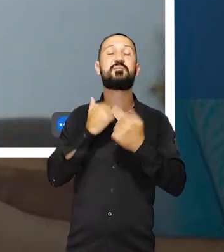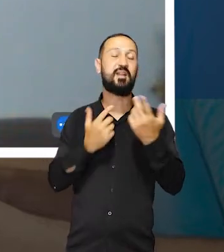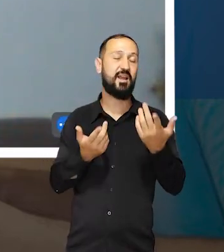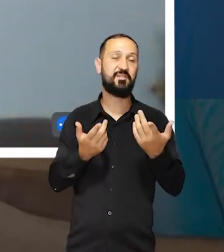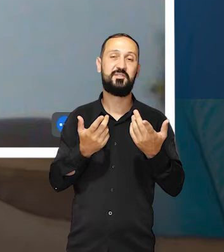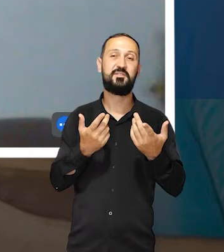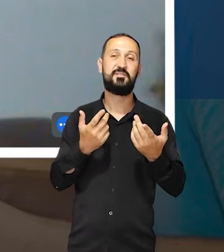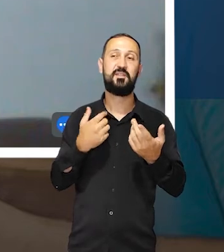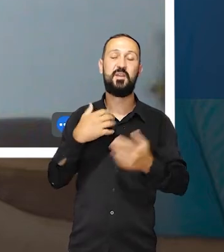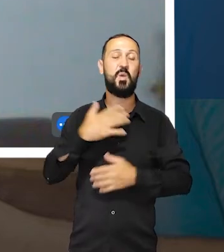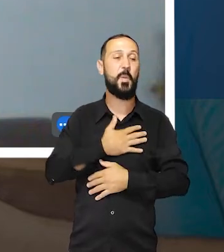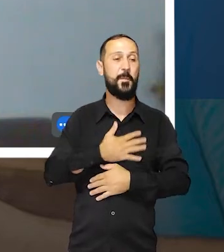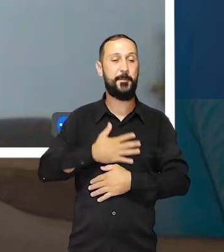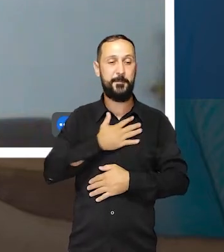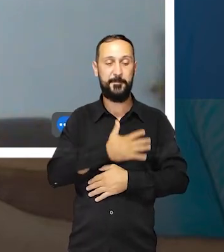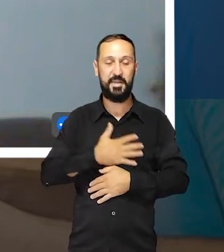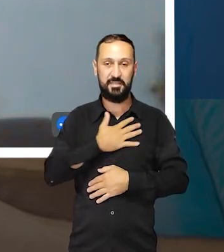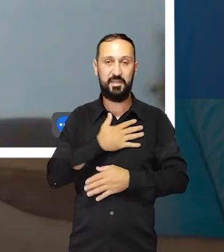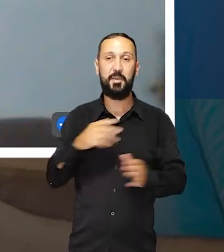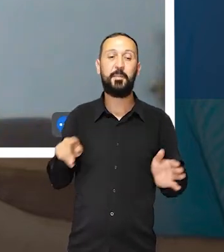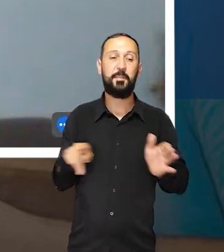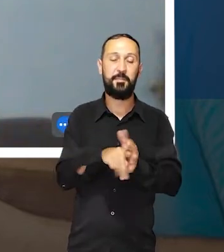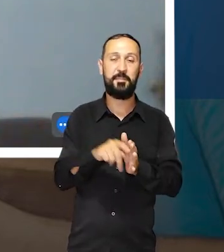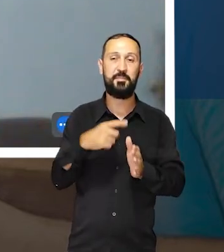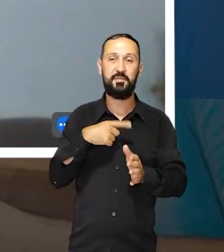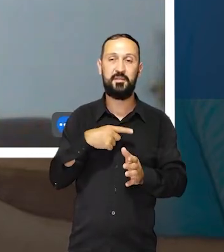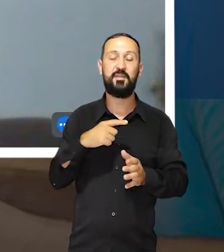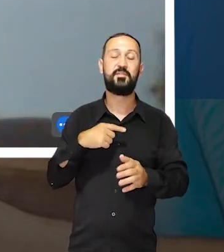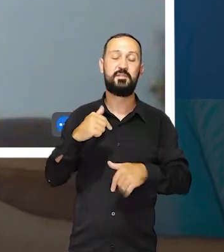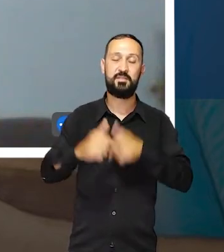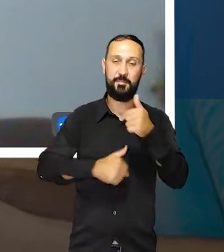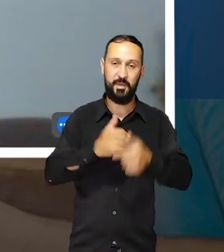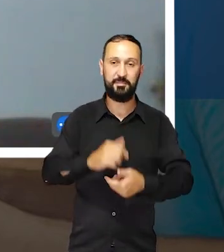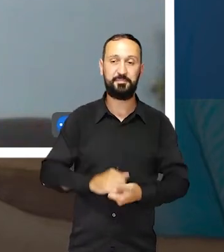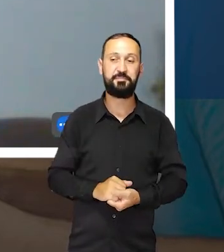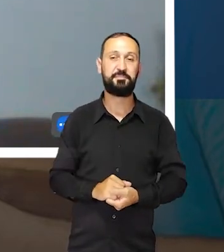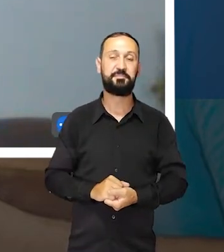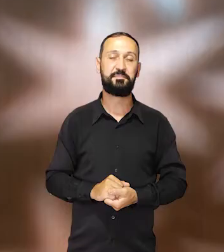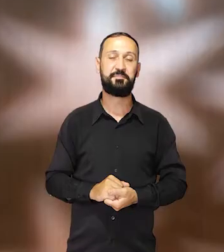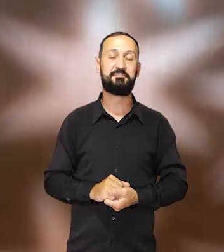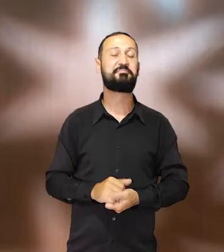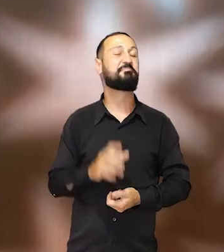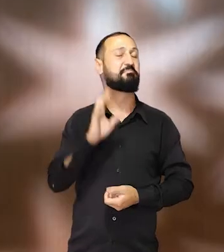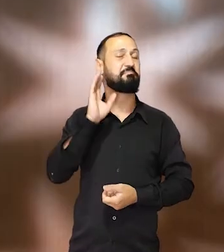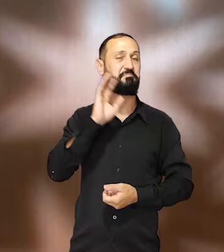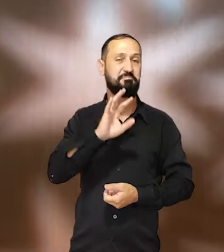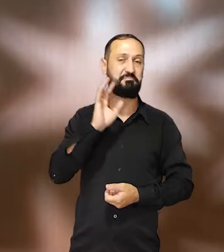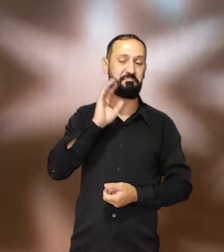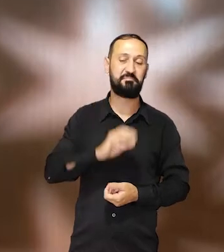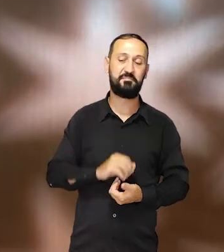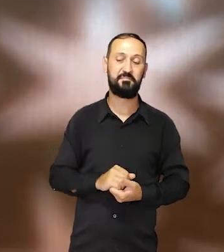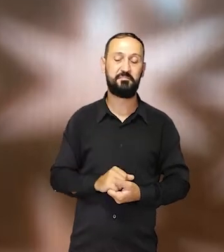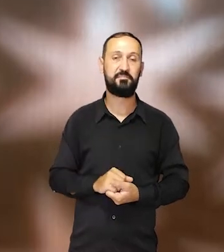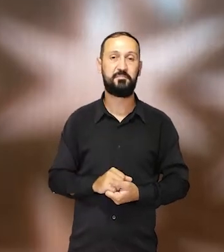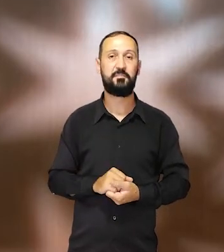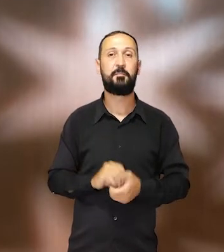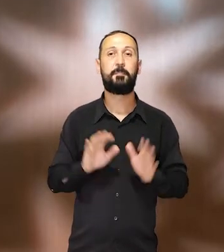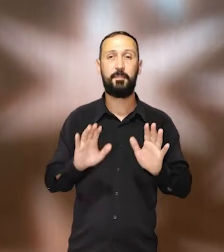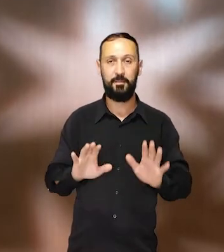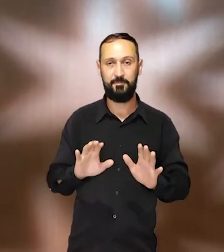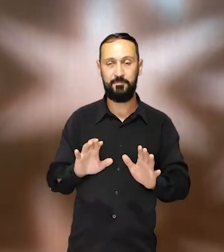com a vontade e com o prazer estético que nos deu esse trabalho. Muito bacana.